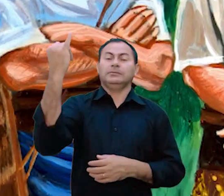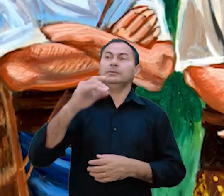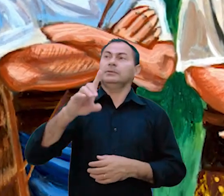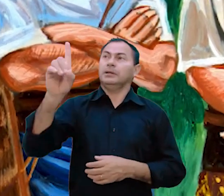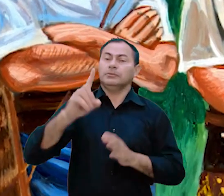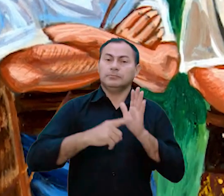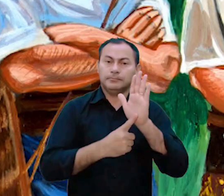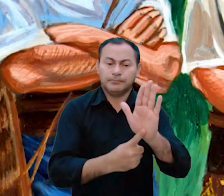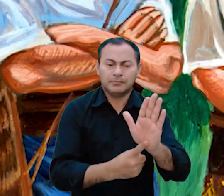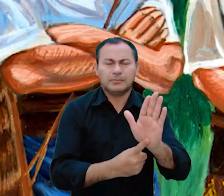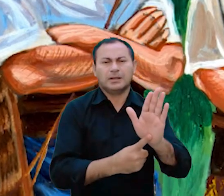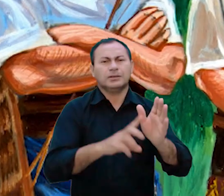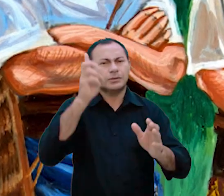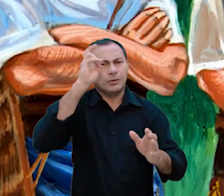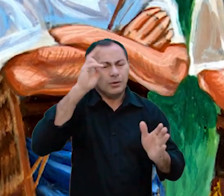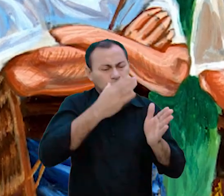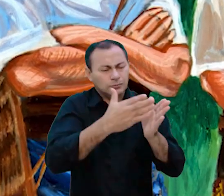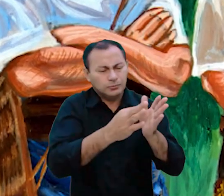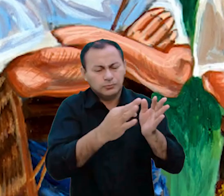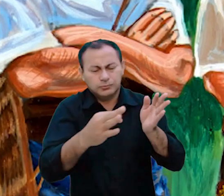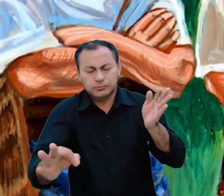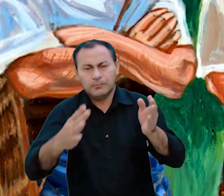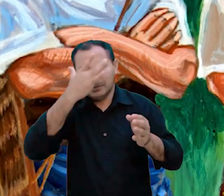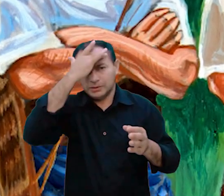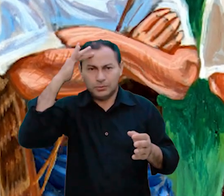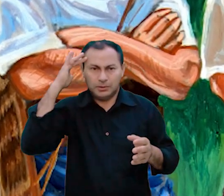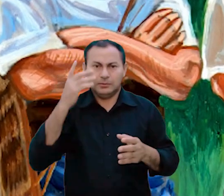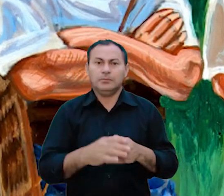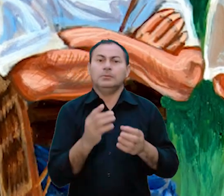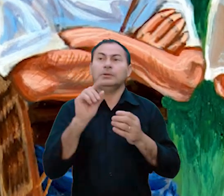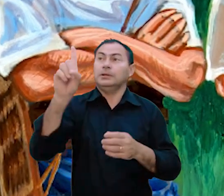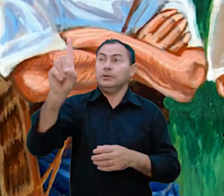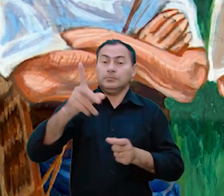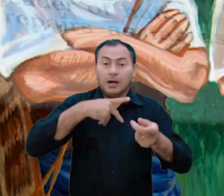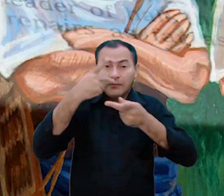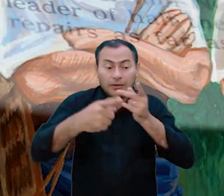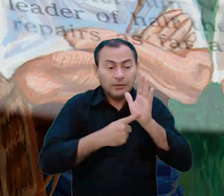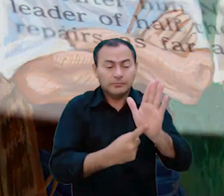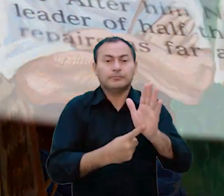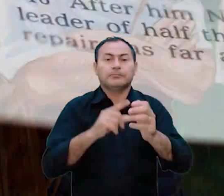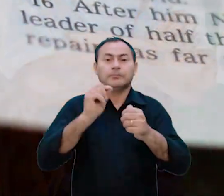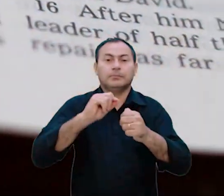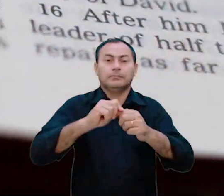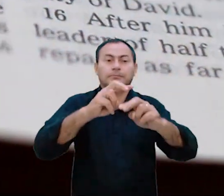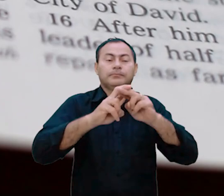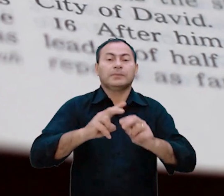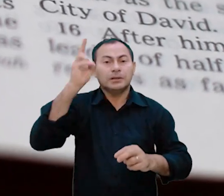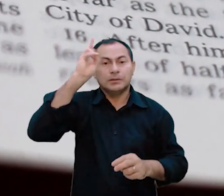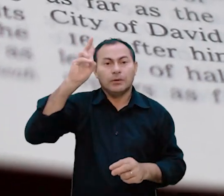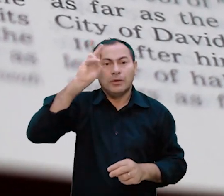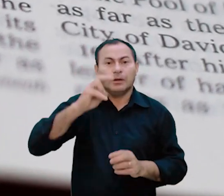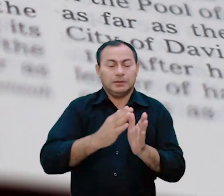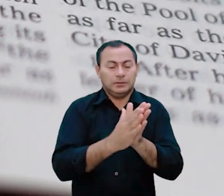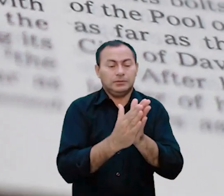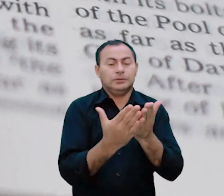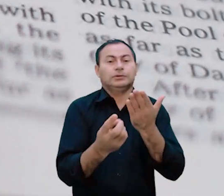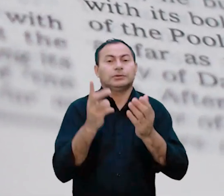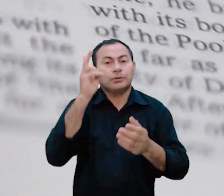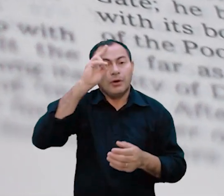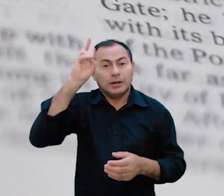muito importantes, Deus relata longas histórias de pessoas. Muito do que Deus nos falou, Ele fez por meio de